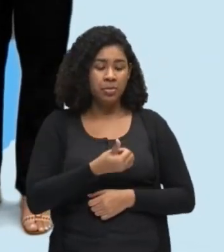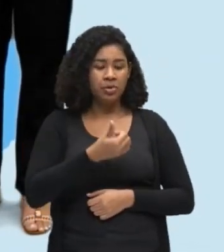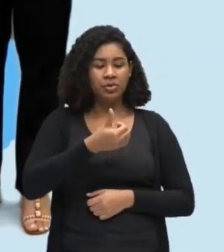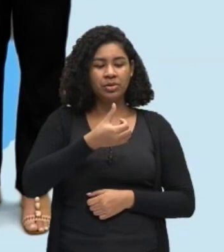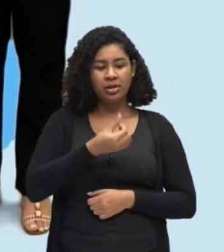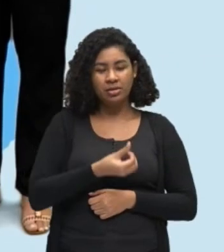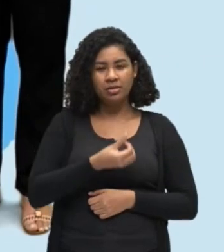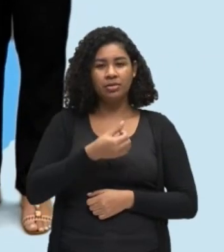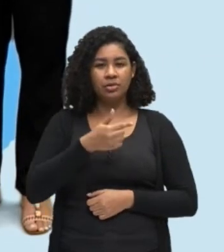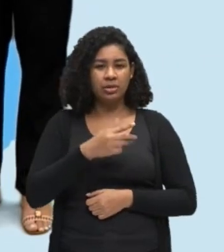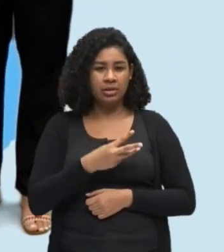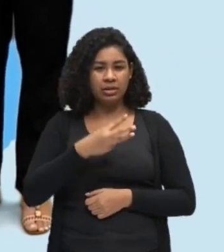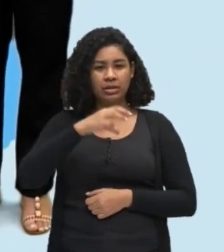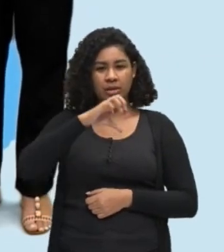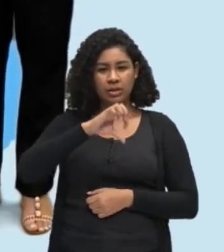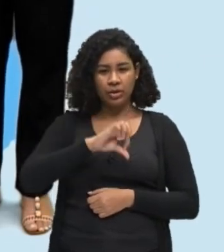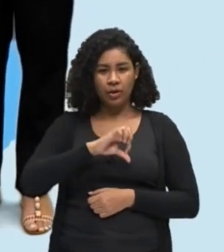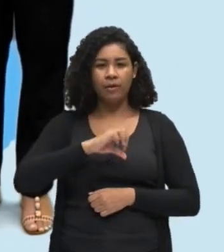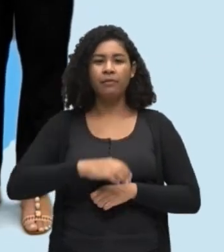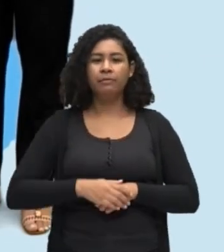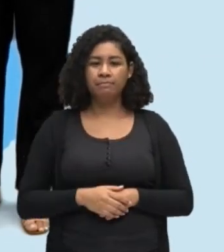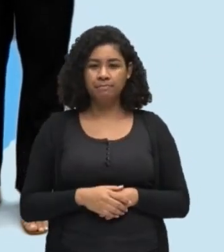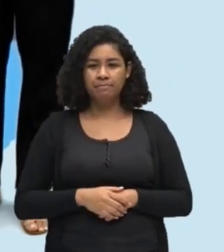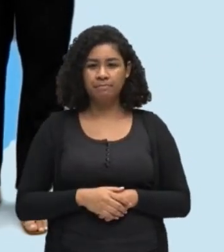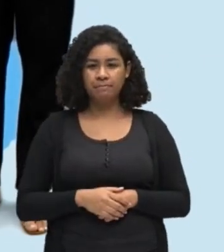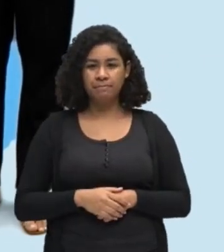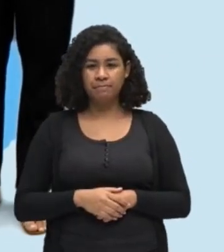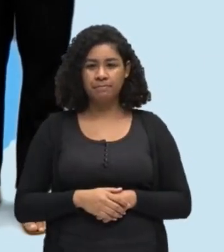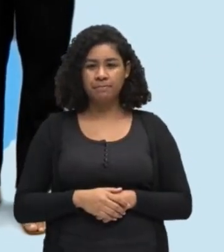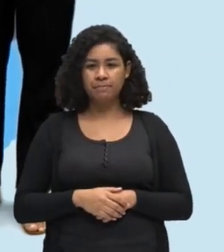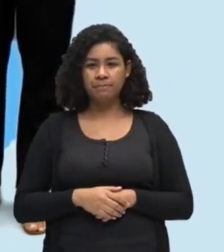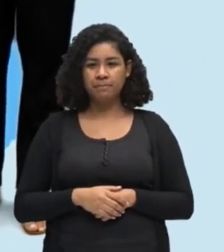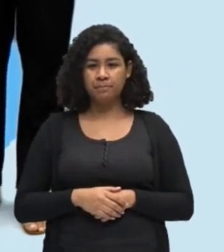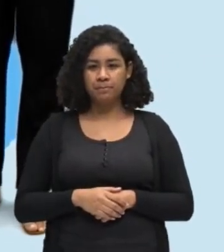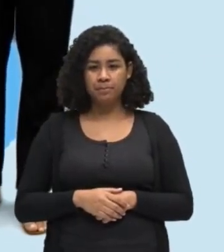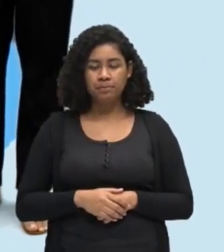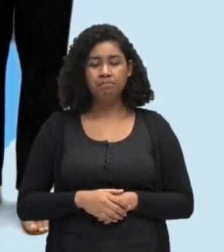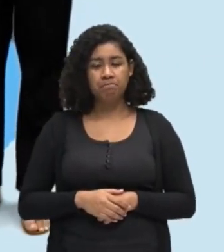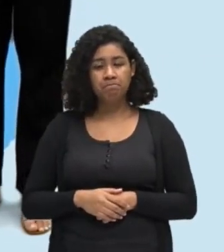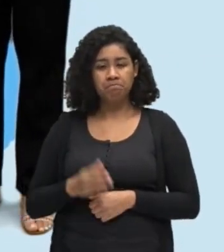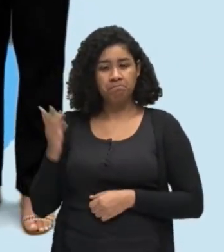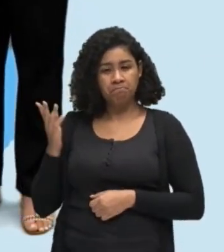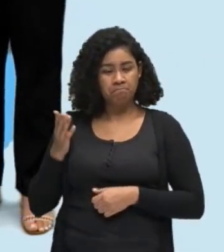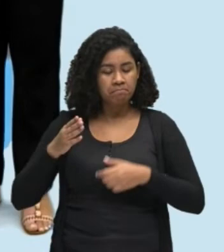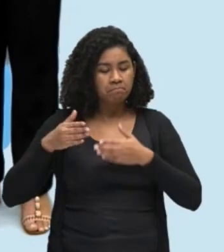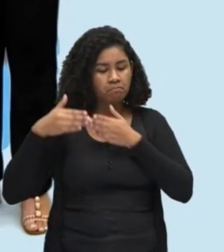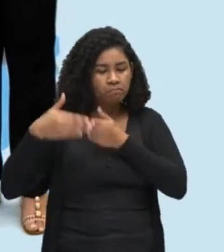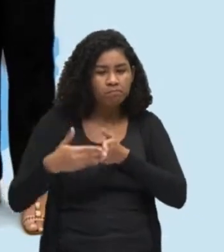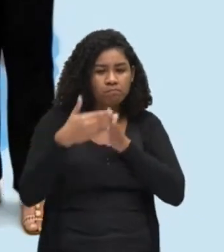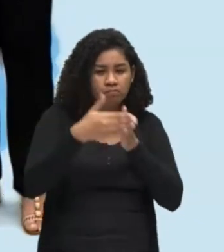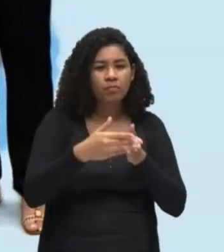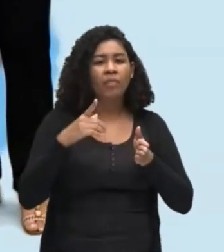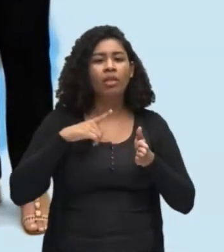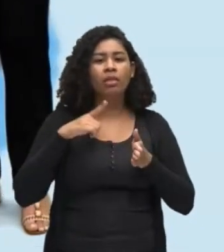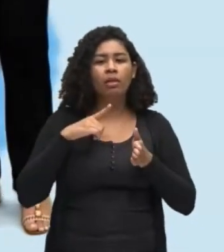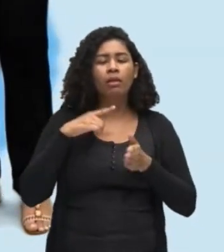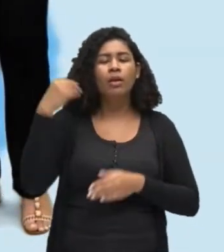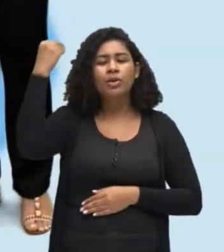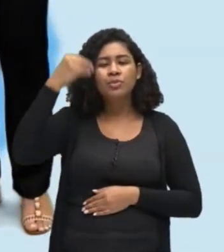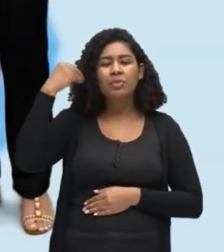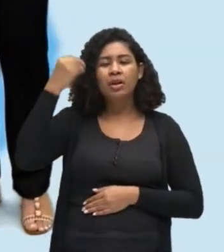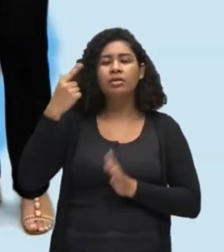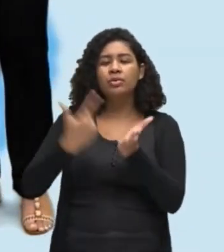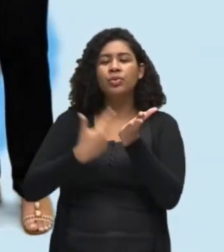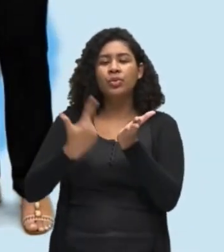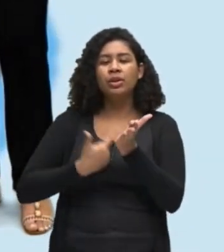missão após mais de 2 anos de sua partida. Essa expedição foi descrita no livro Novo